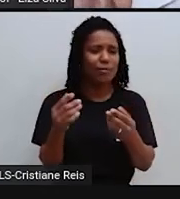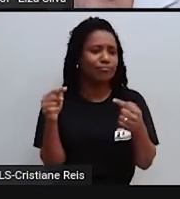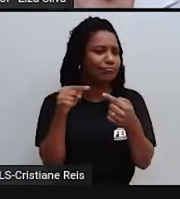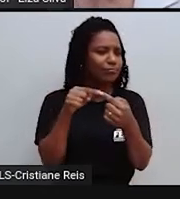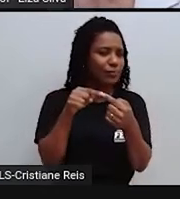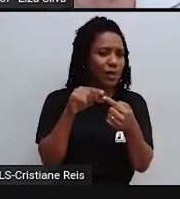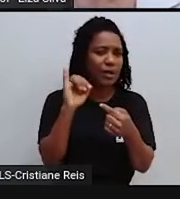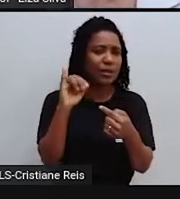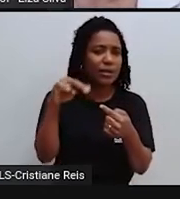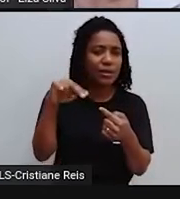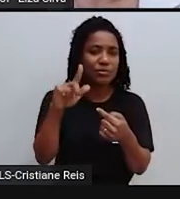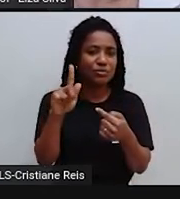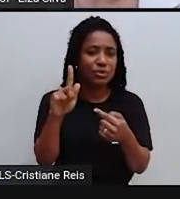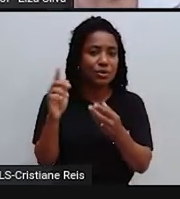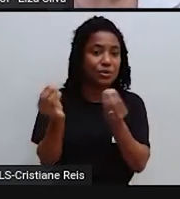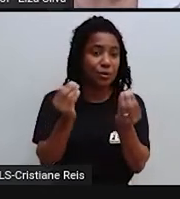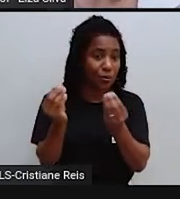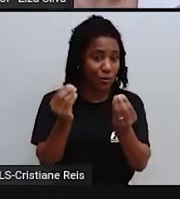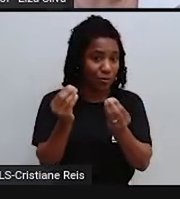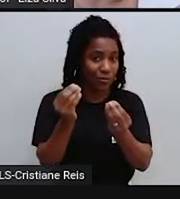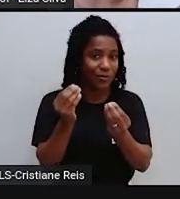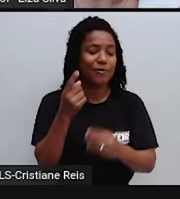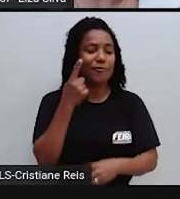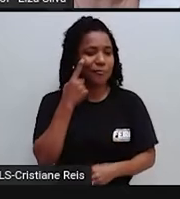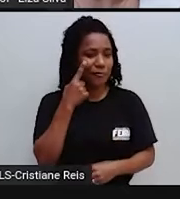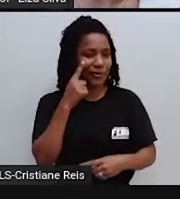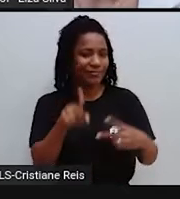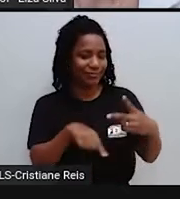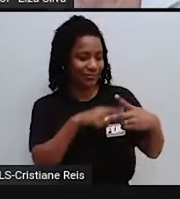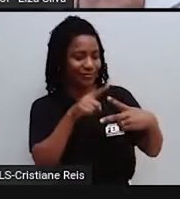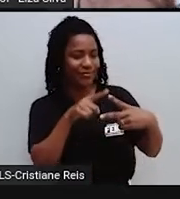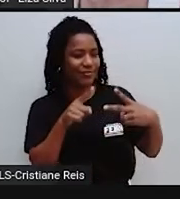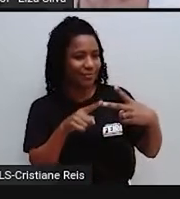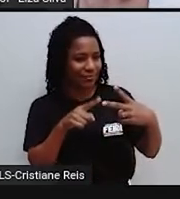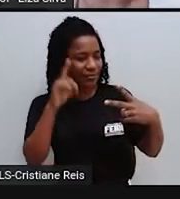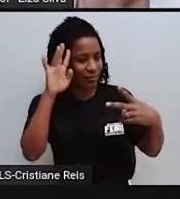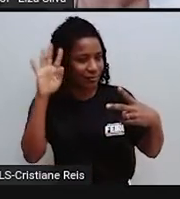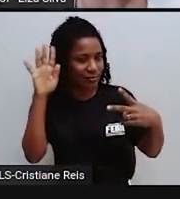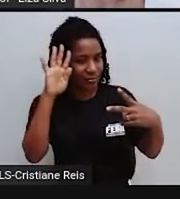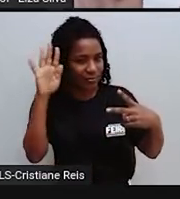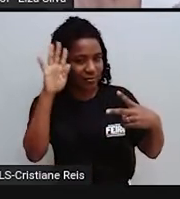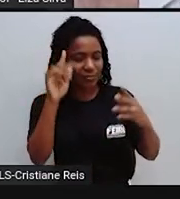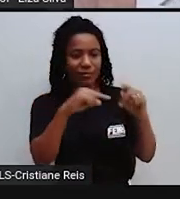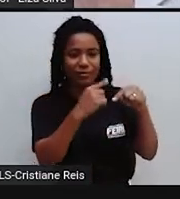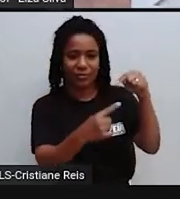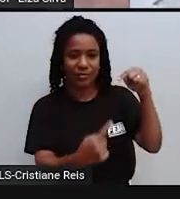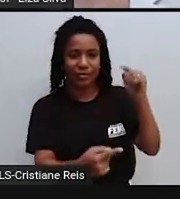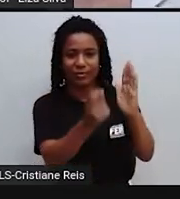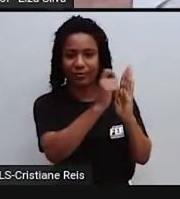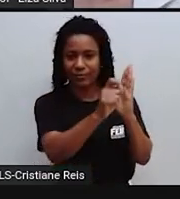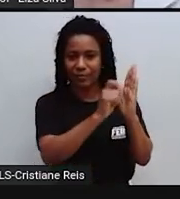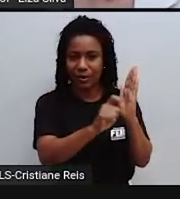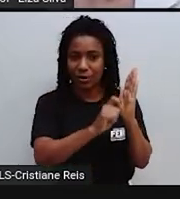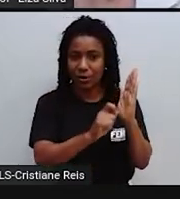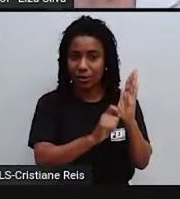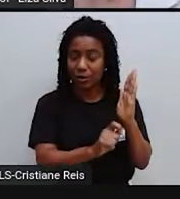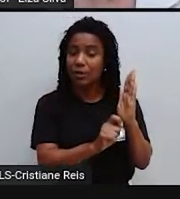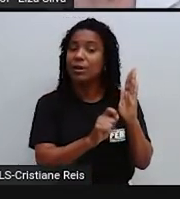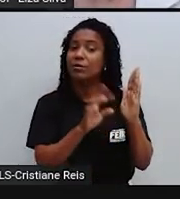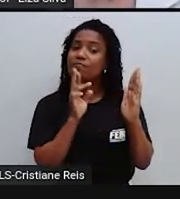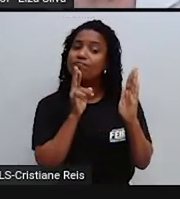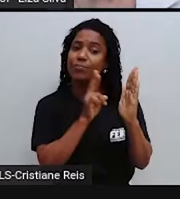para começar, escreva em seu caderno essas duas perguntas e vamos respondê-las de acordo com seus conhecimentos.